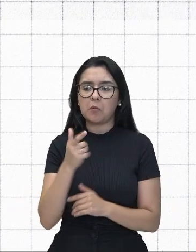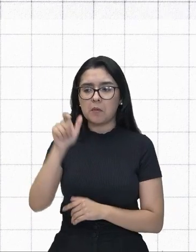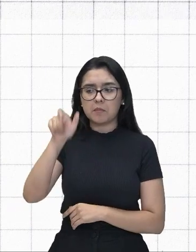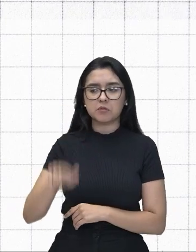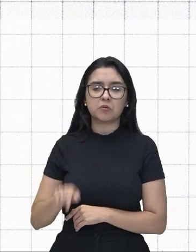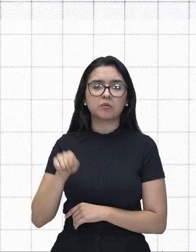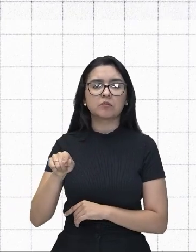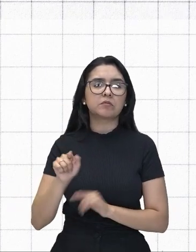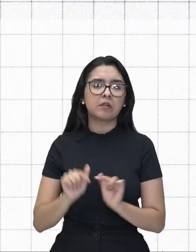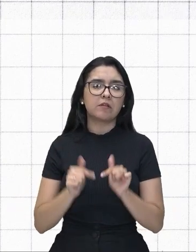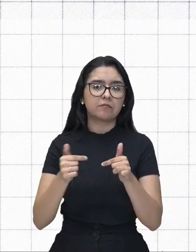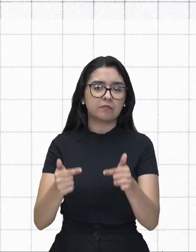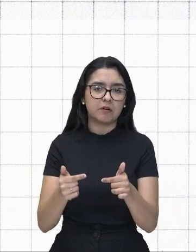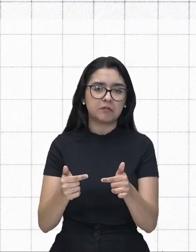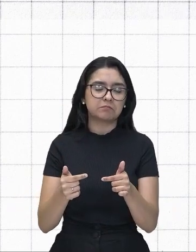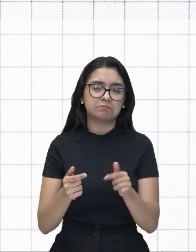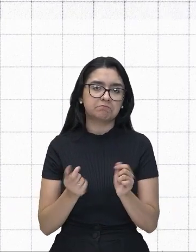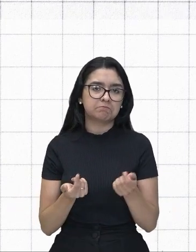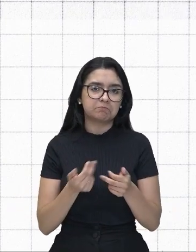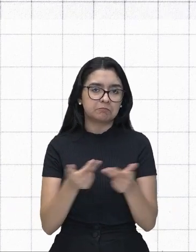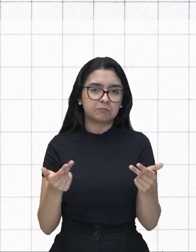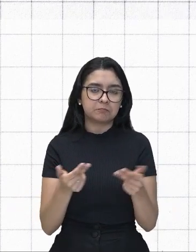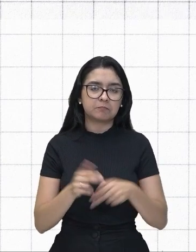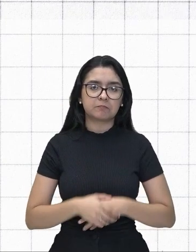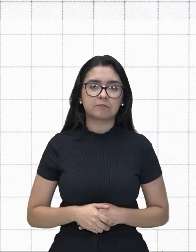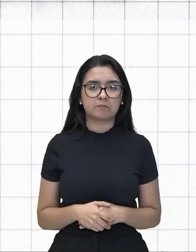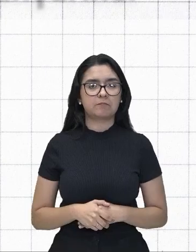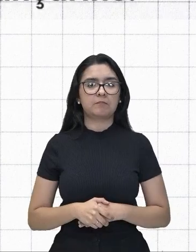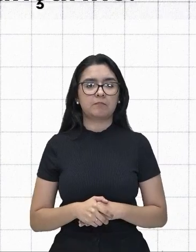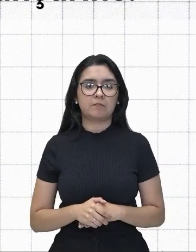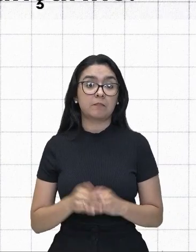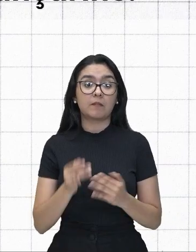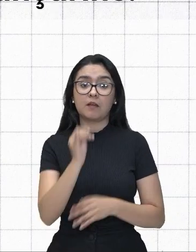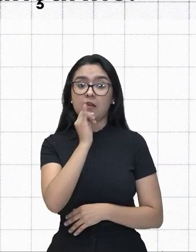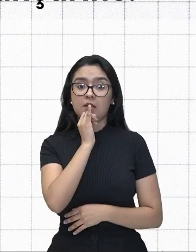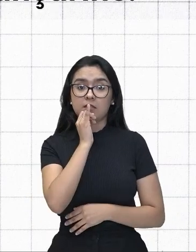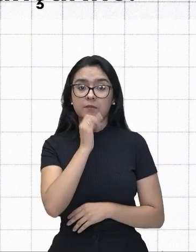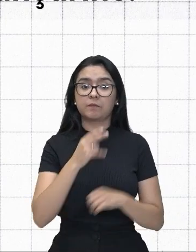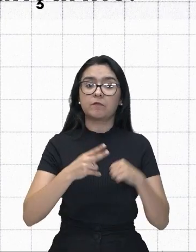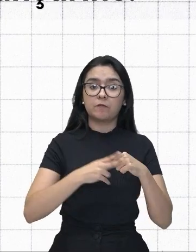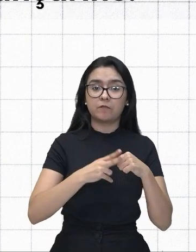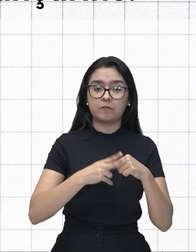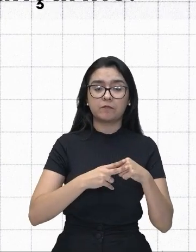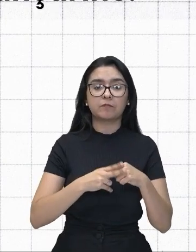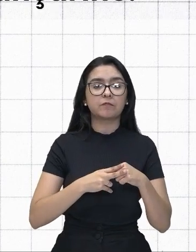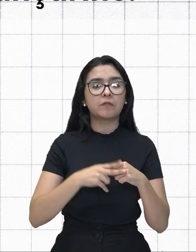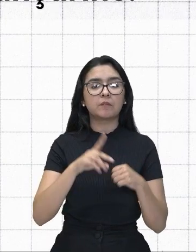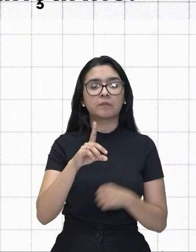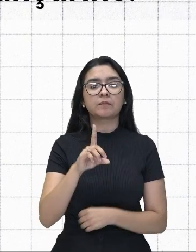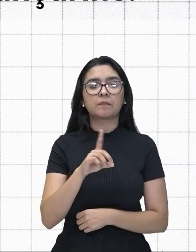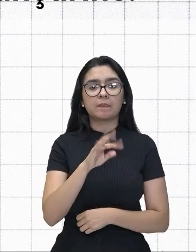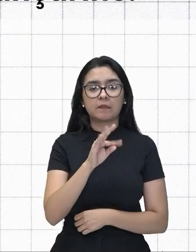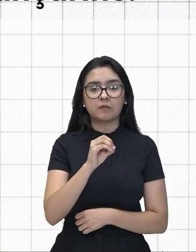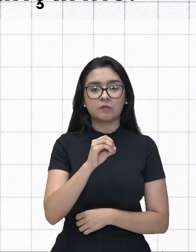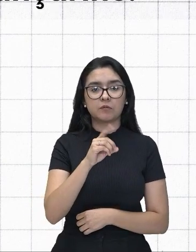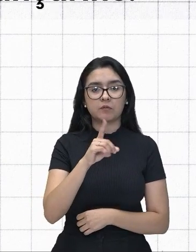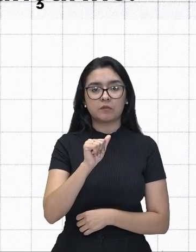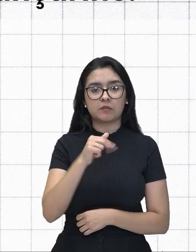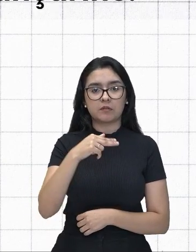uma pessoa que faz determinada coisa. Exemplo, verbo to